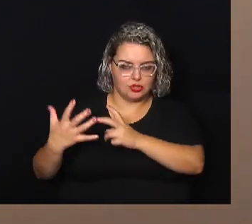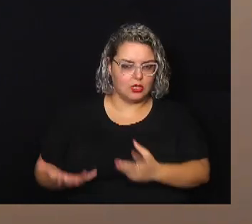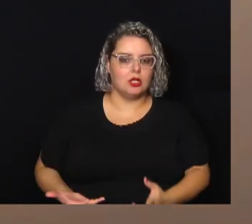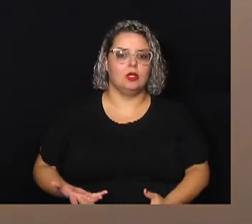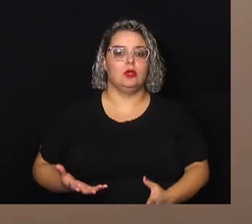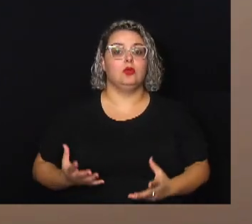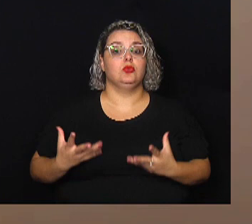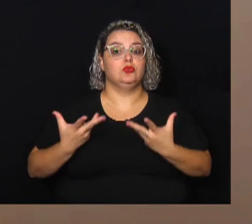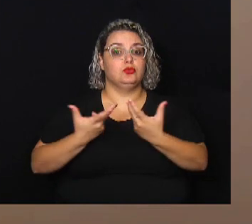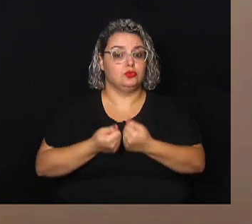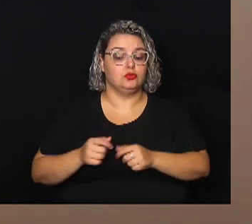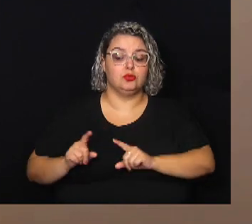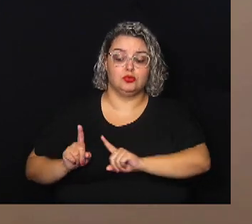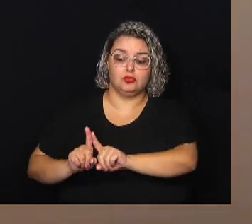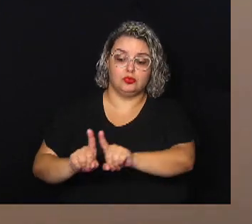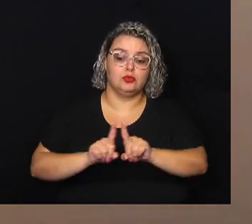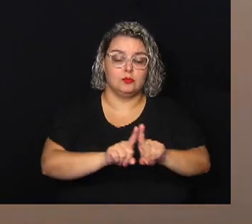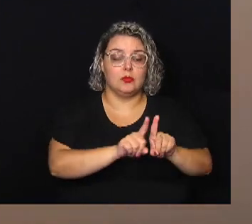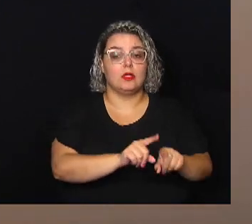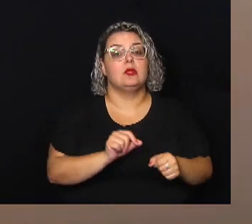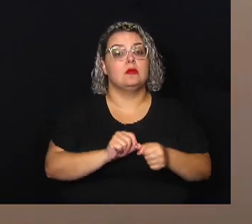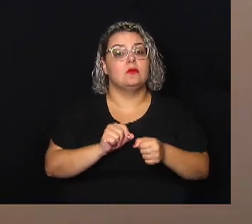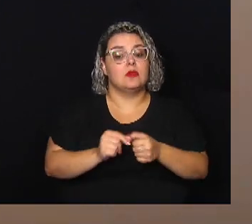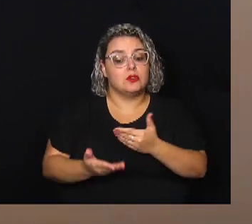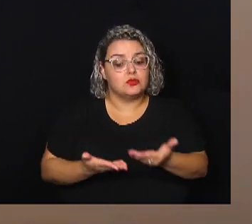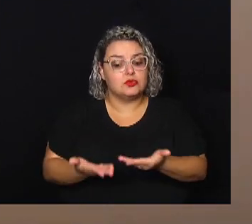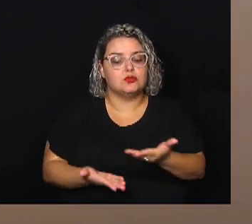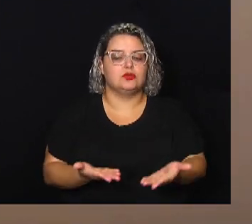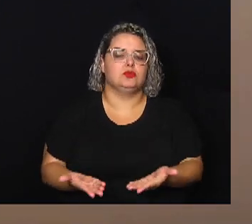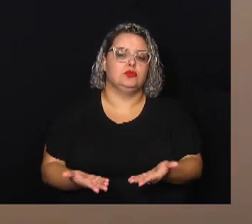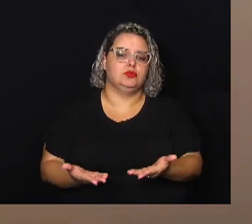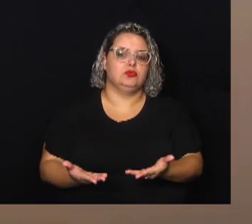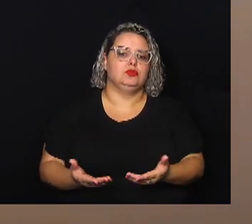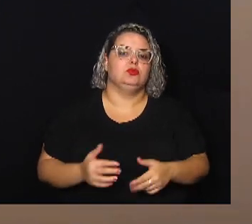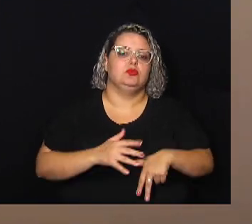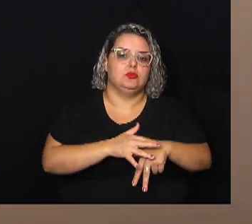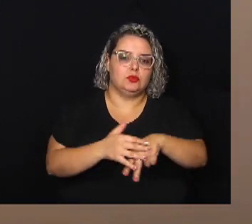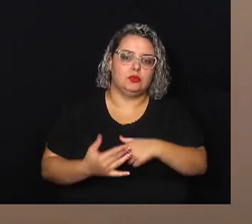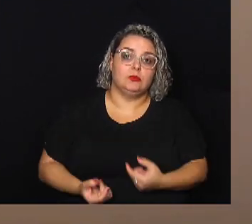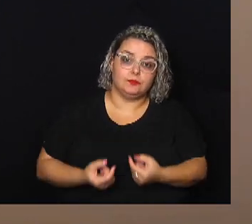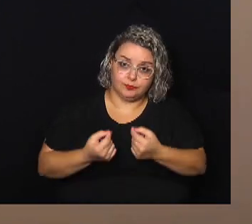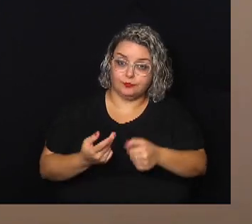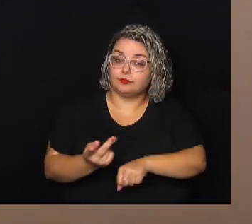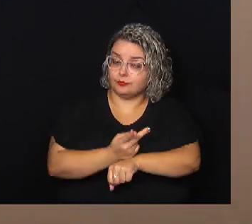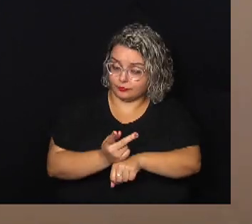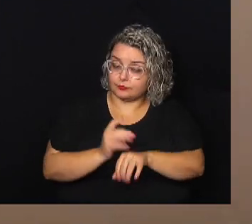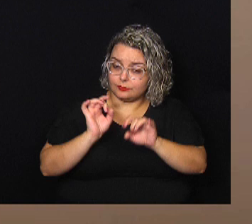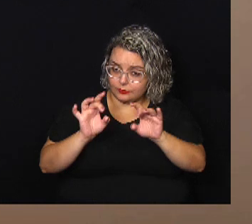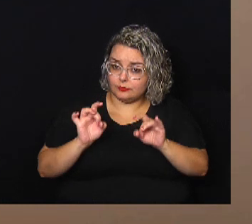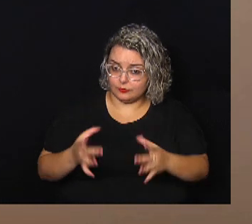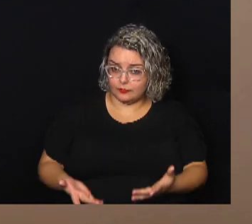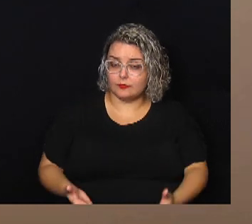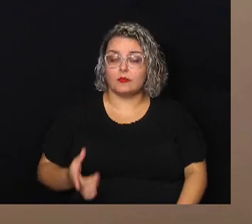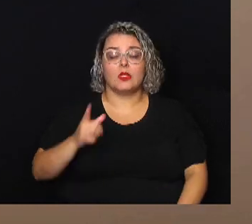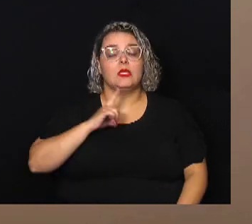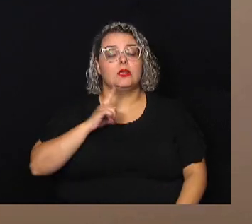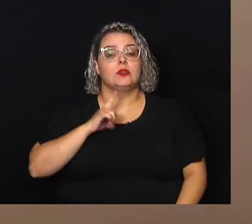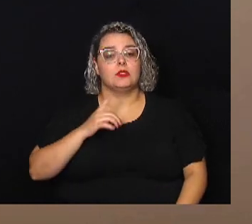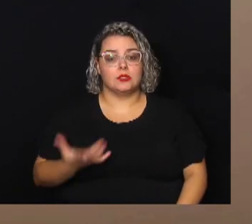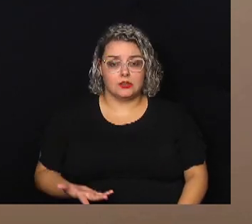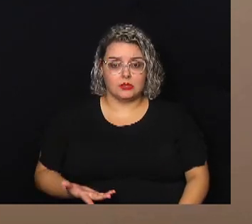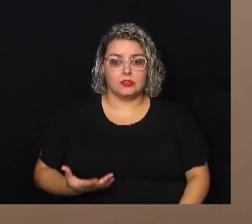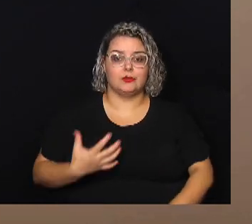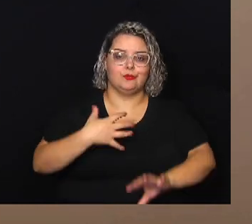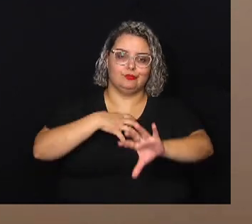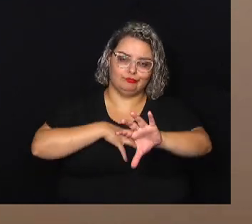parceiros que fazem cuidado do paciente oncológico. A primeira coisa é procurar um especialista que ele tenha